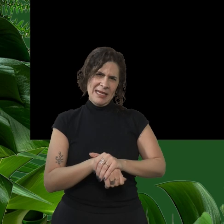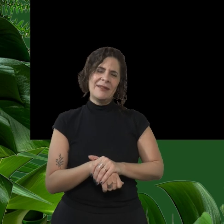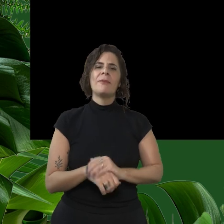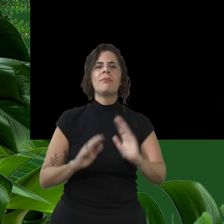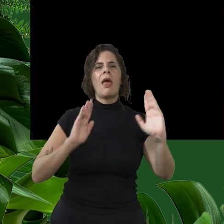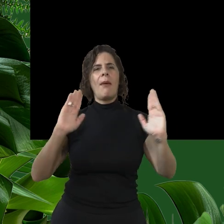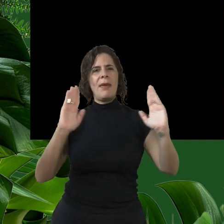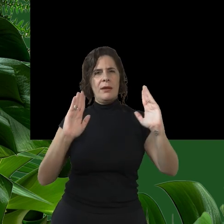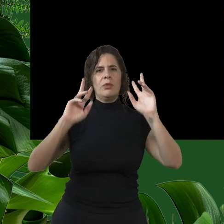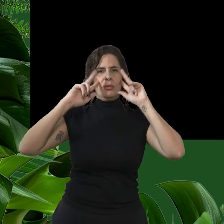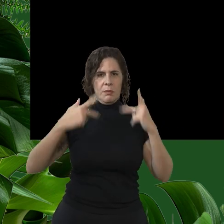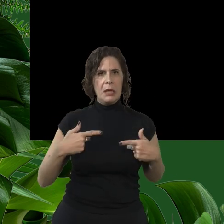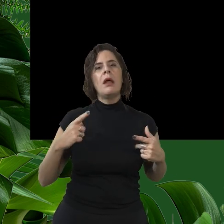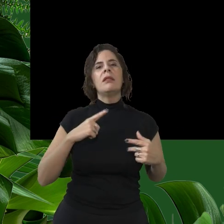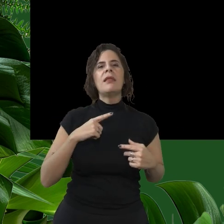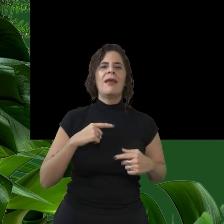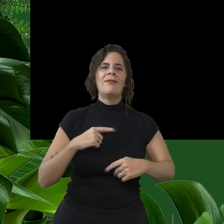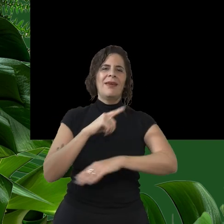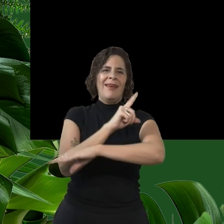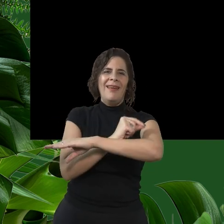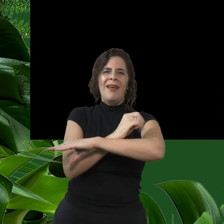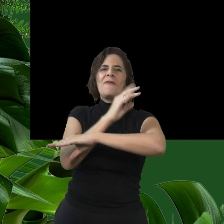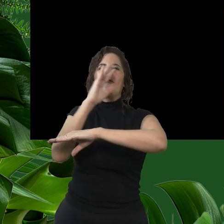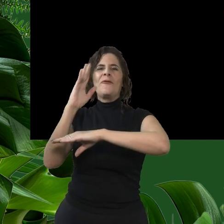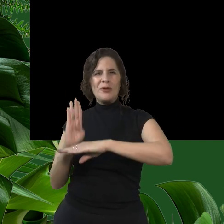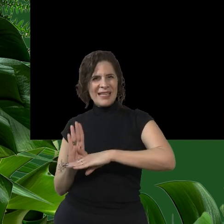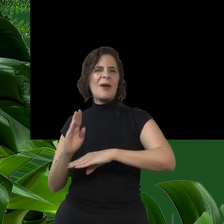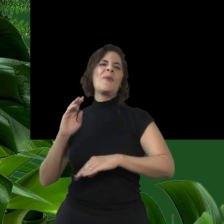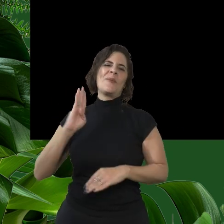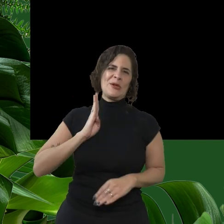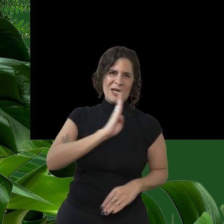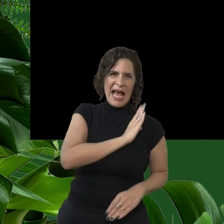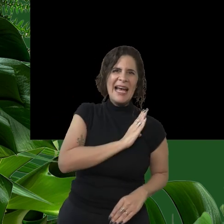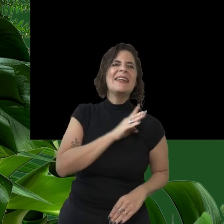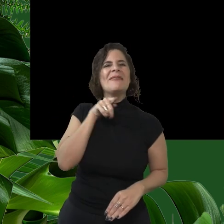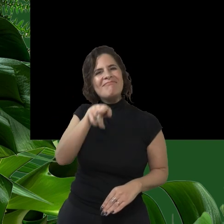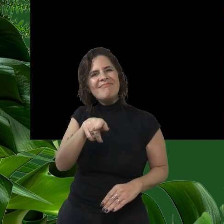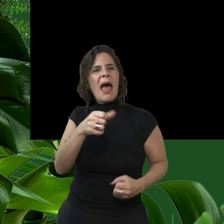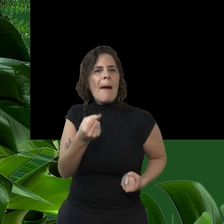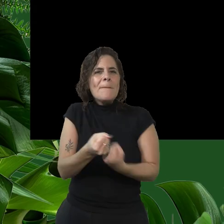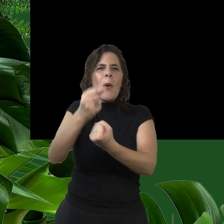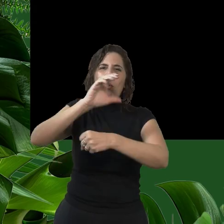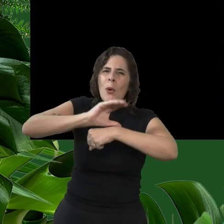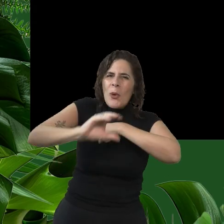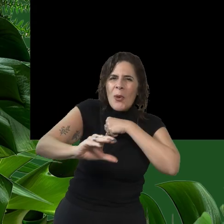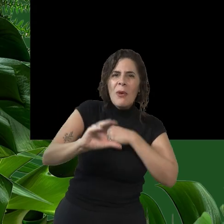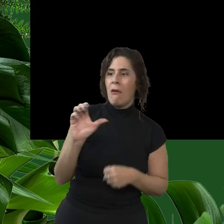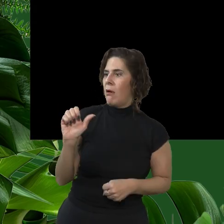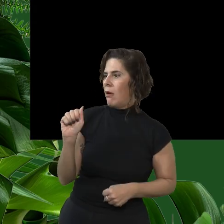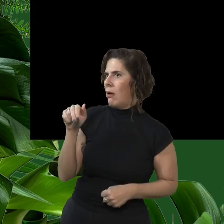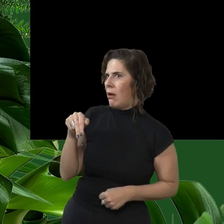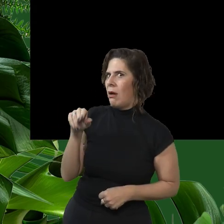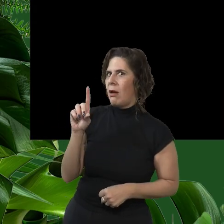teve aí o apoio da Fundação Boticário, né, conosco, o André, né, sempre que eu levei esse projeto para ele abraçou